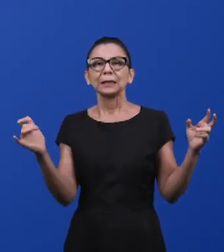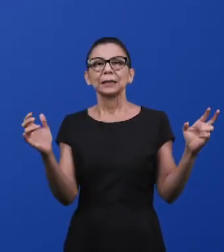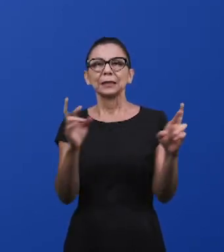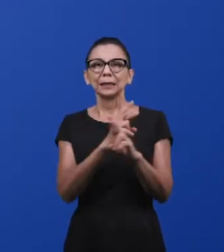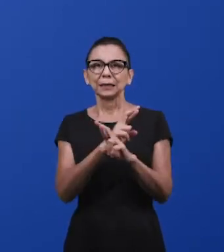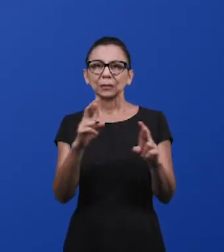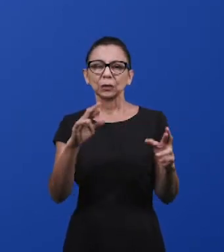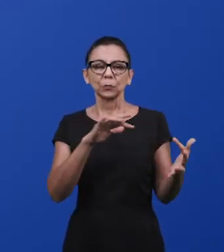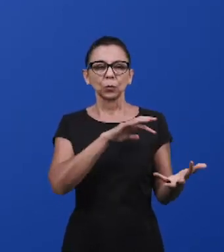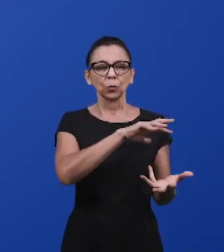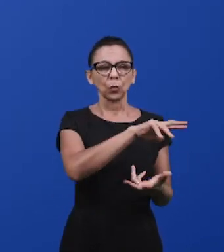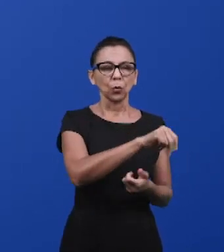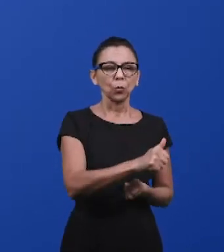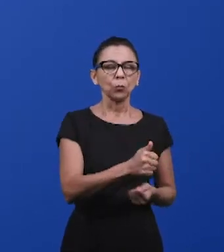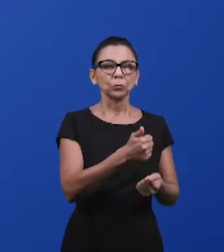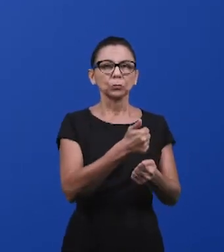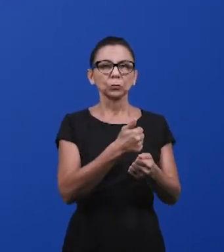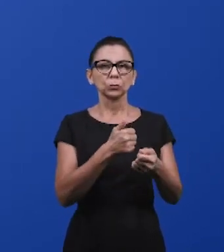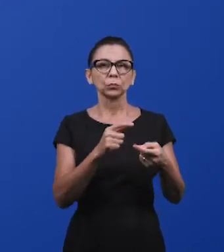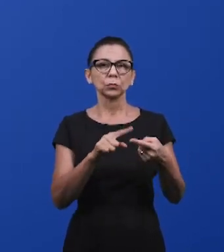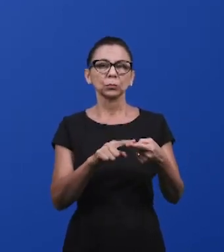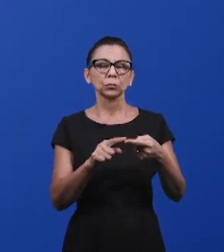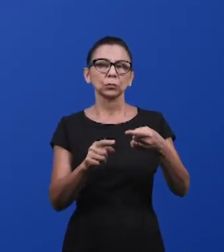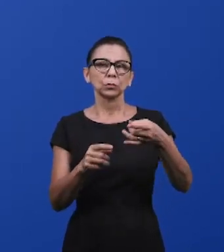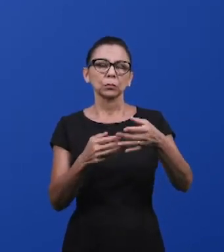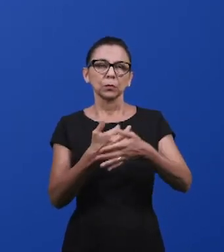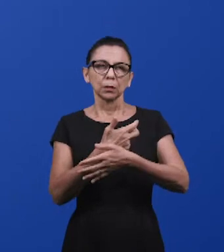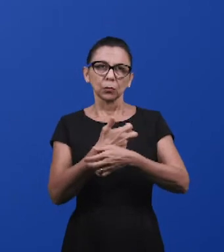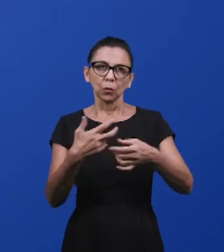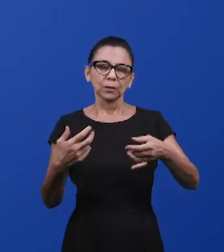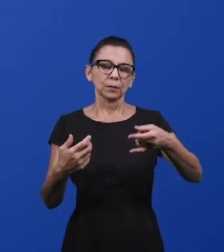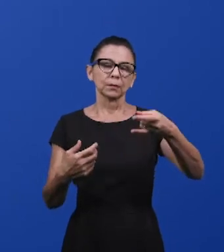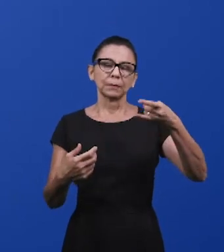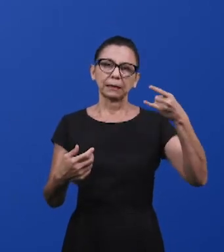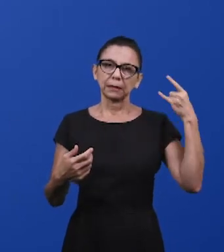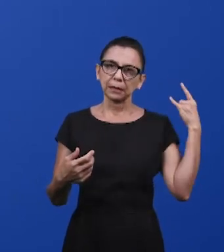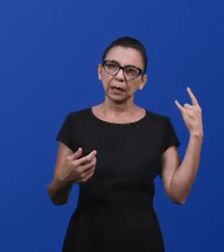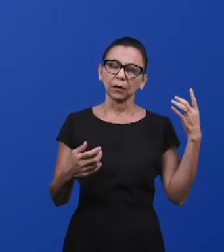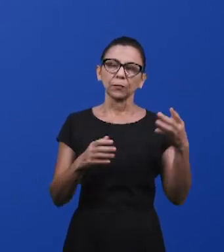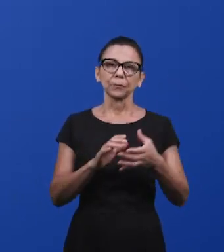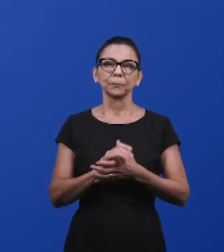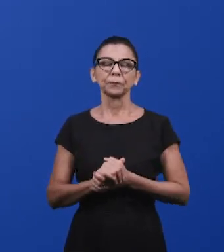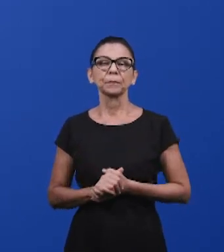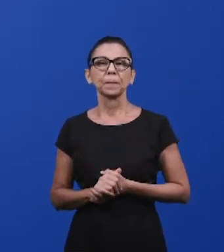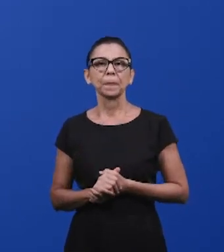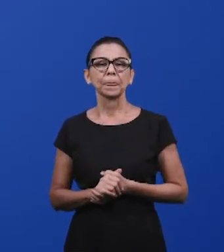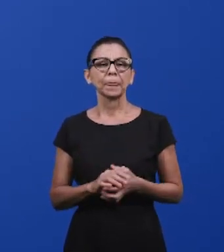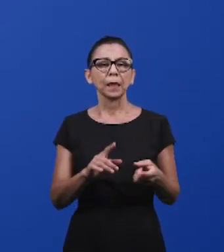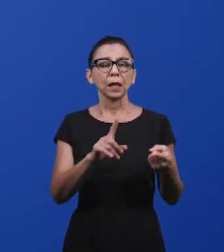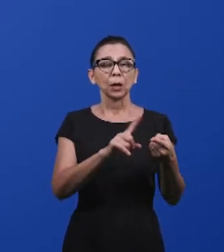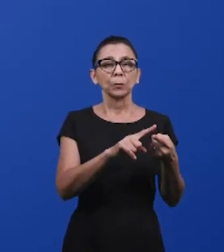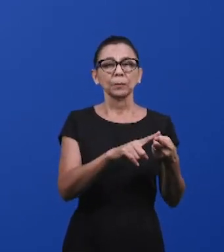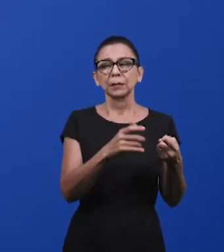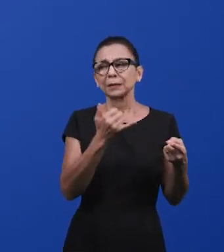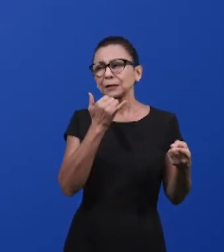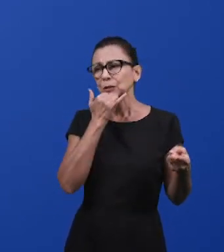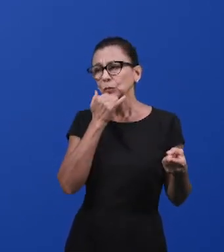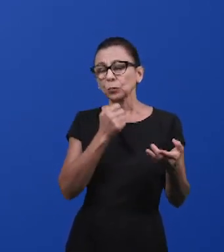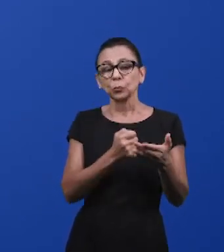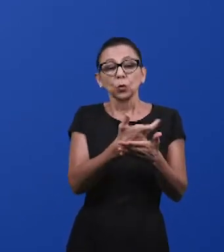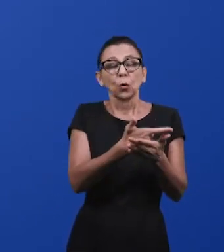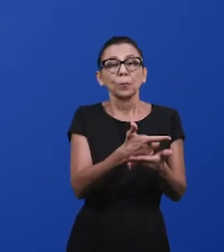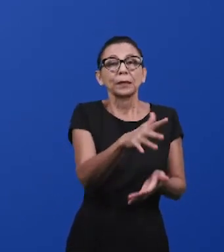mundo, bens materiais e carne. A primeira desculpa, comprei um campo, nos fala do interesse do homem nas coisas do